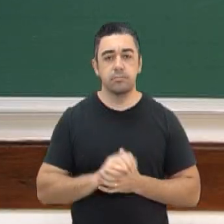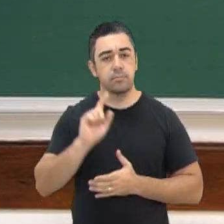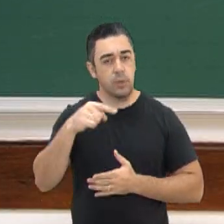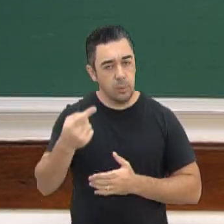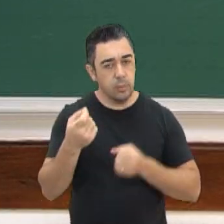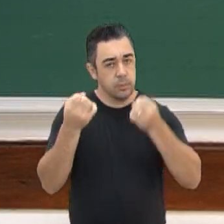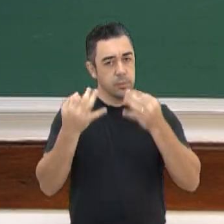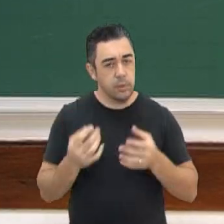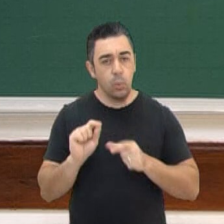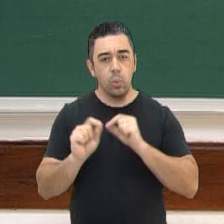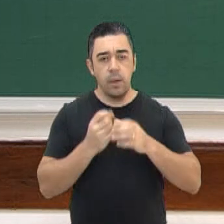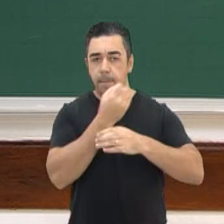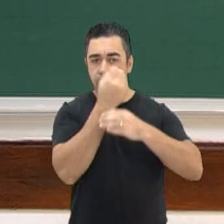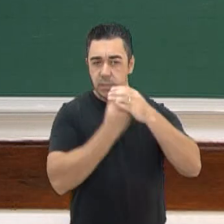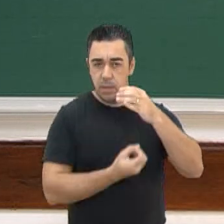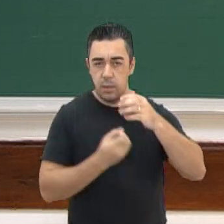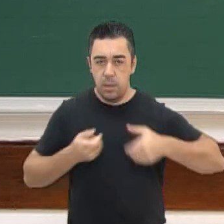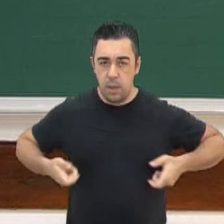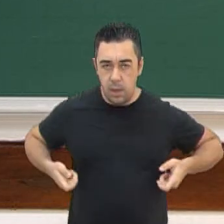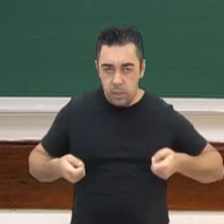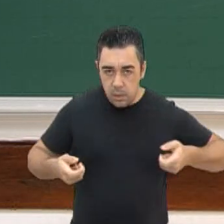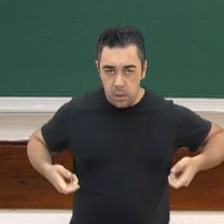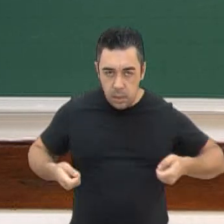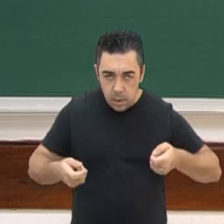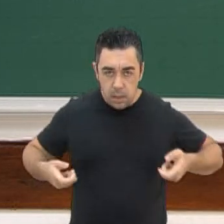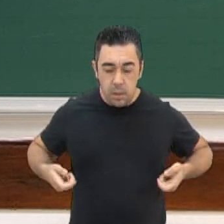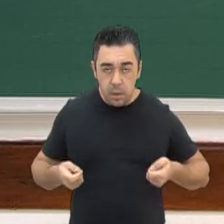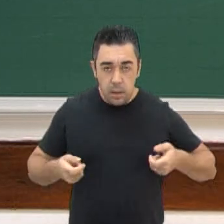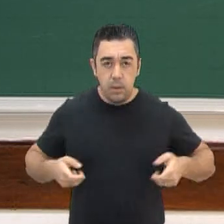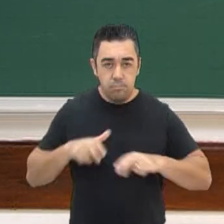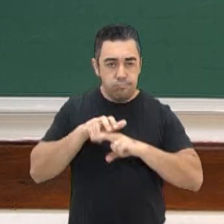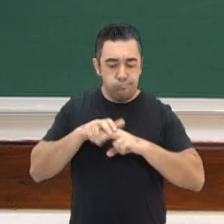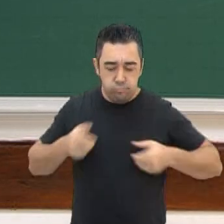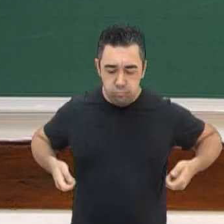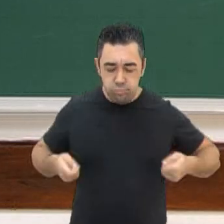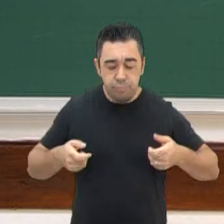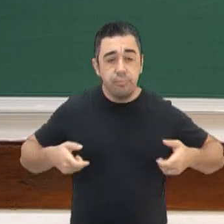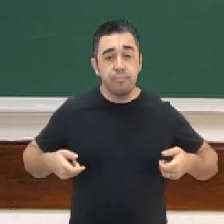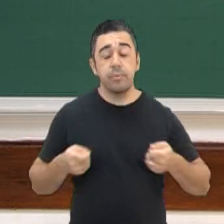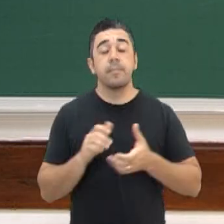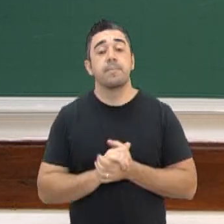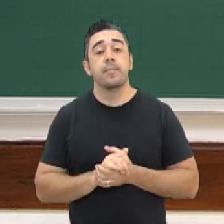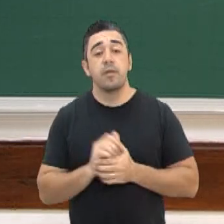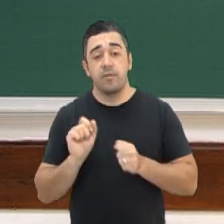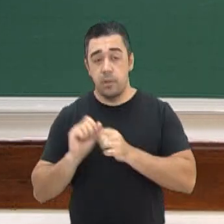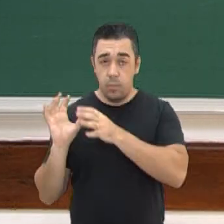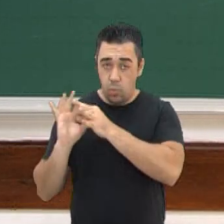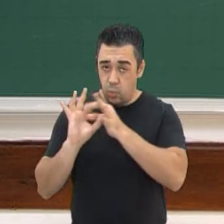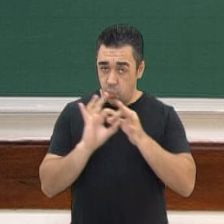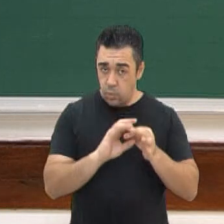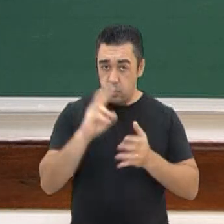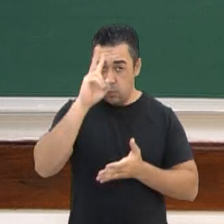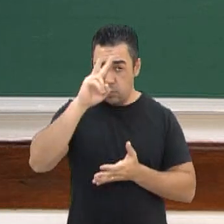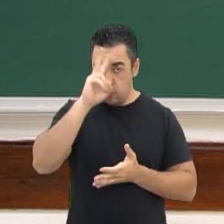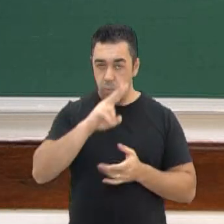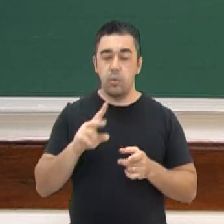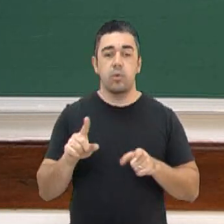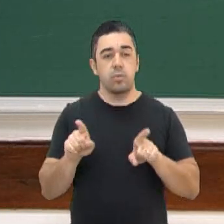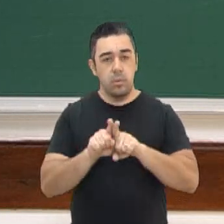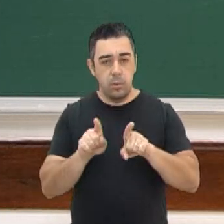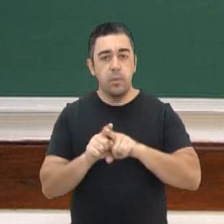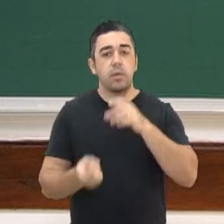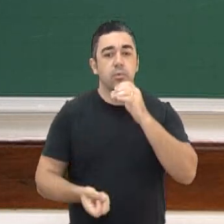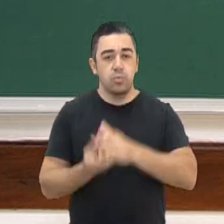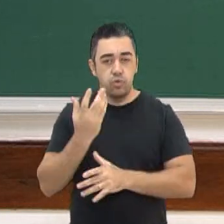Depois nós iniciamos o basquetebol em cadeira de rodas. Fizemos uma contextualização histórica, falamos aí que o